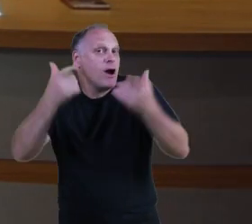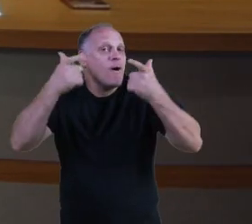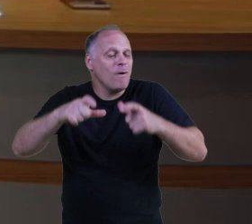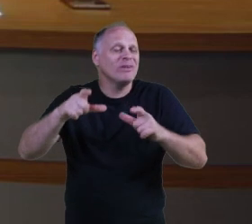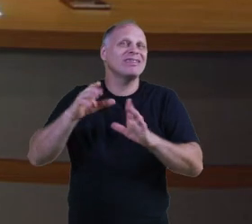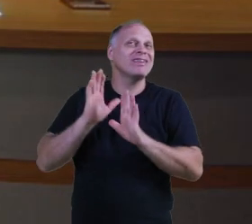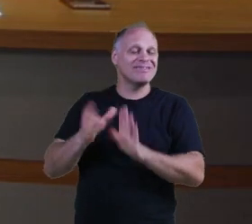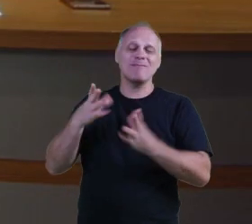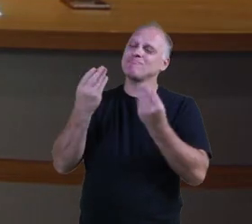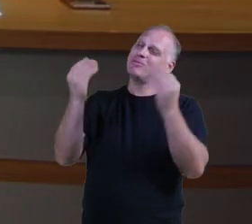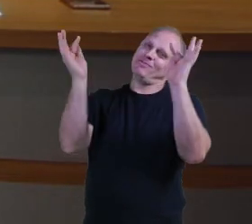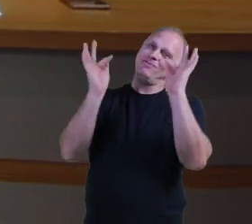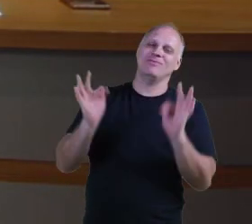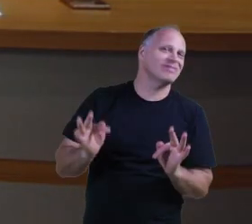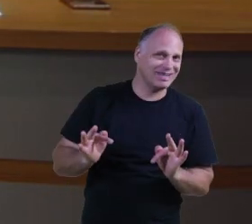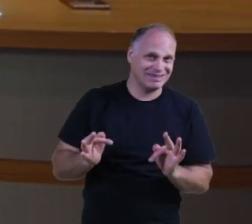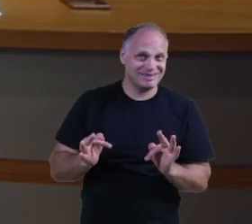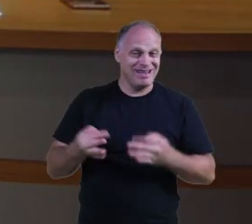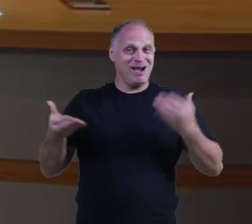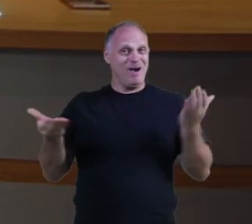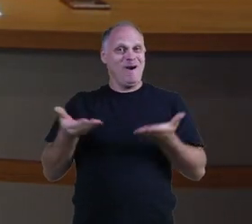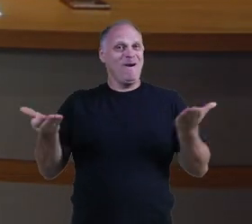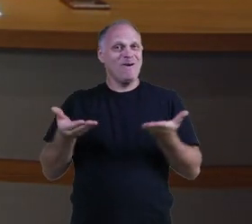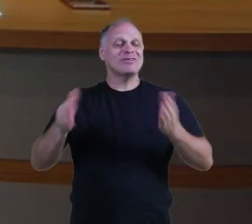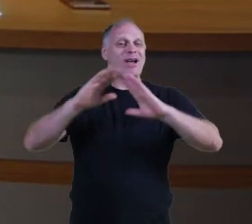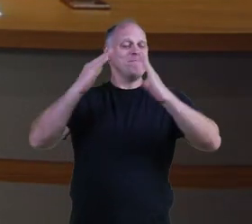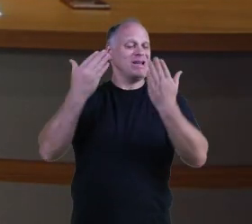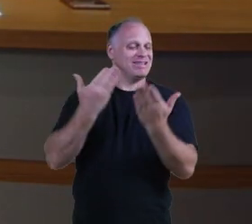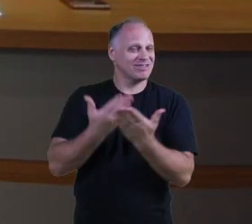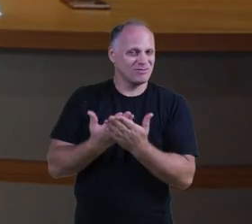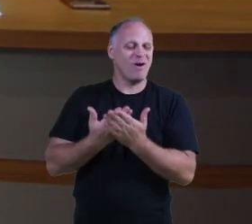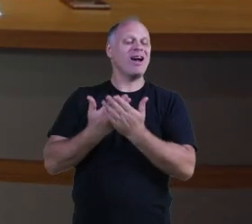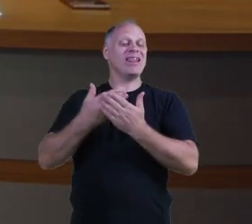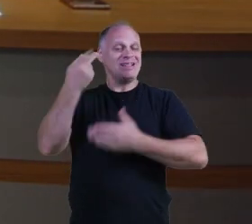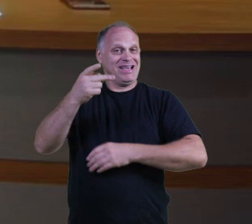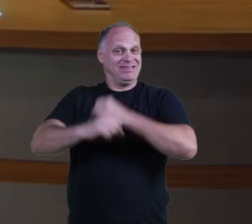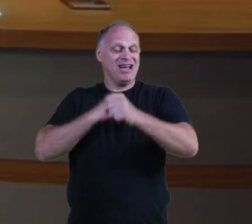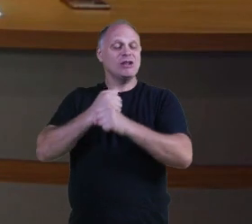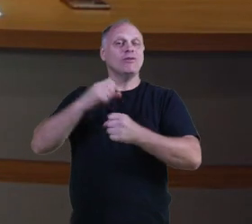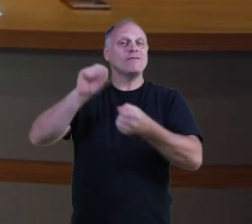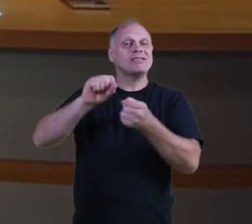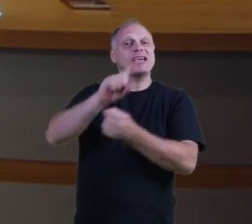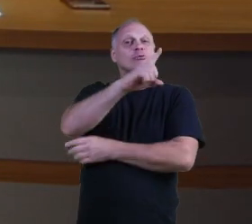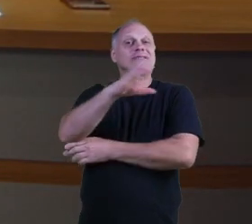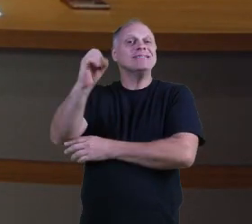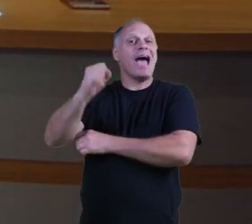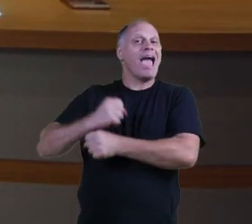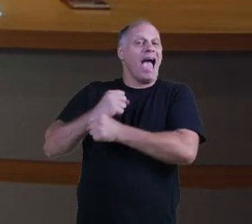na musicalidade, no samba, onde a gente era muito feliz, né? Hoje, a